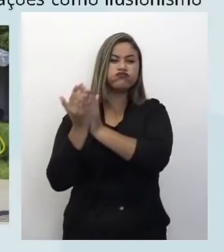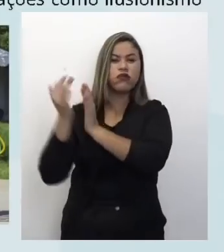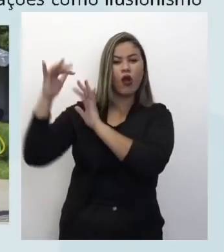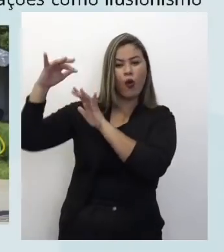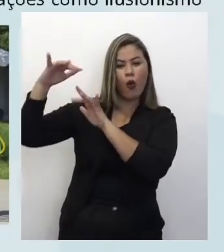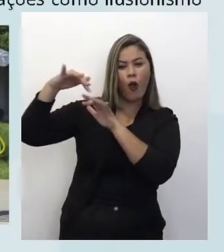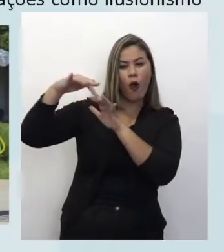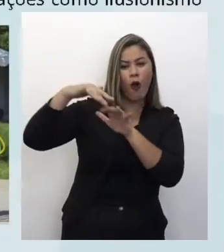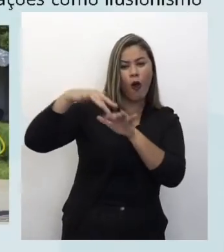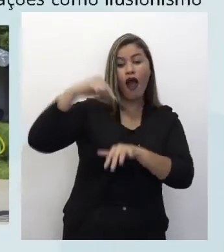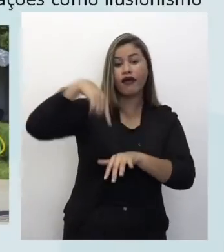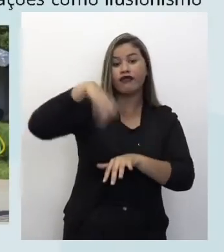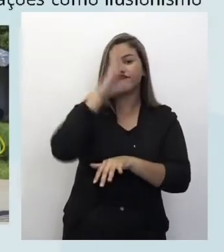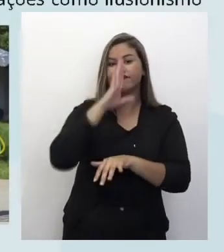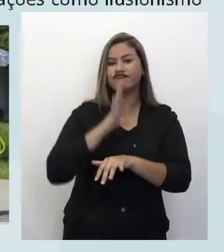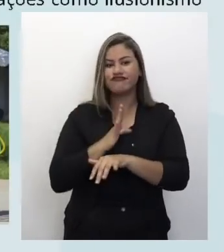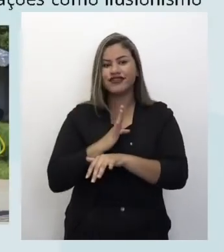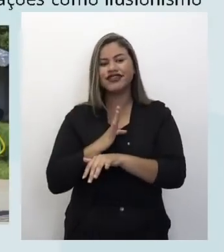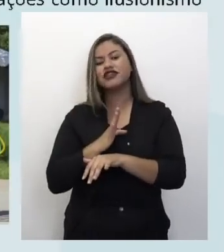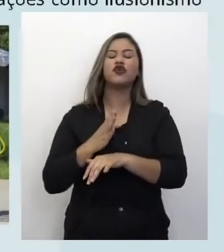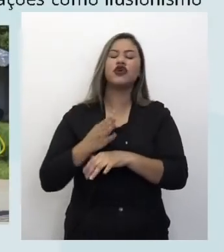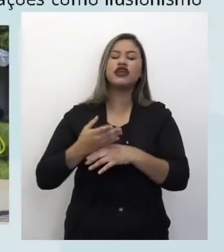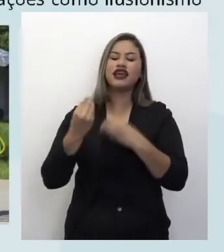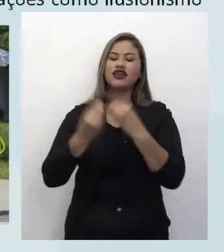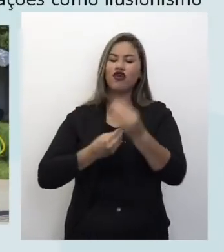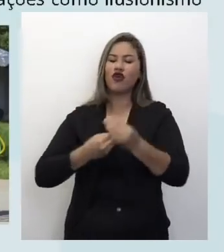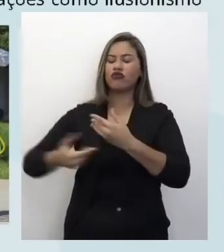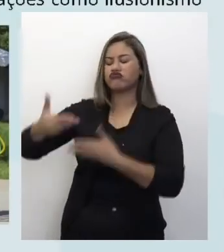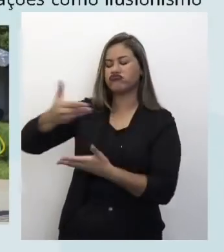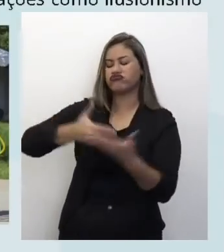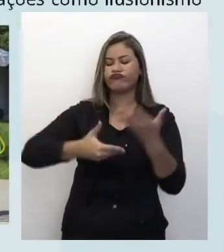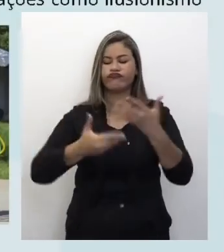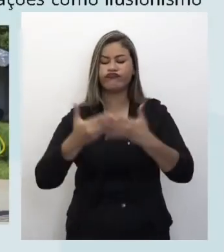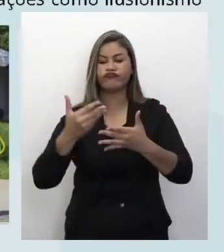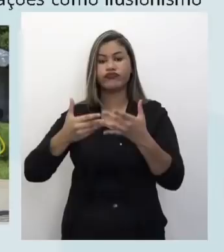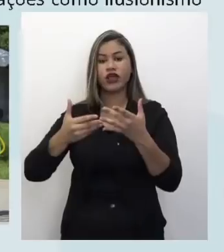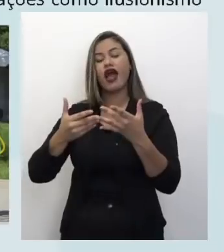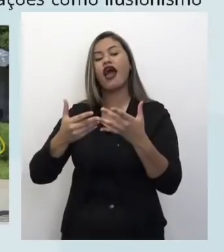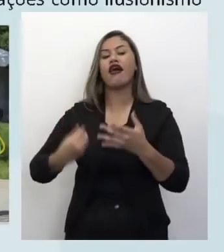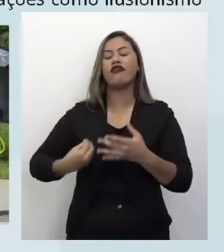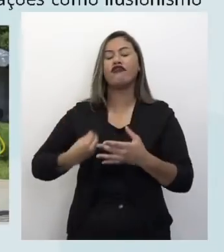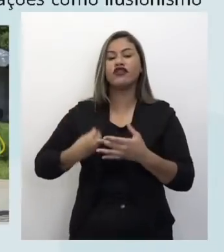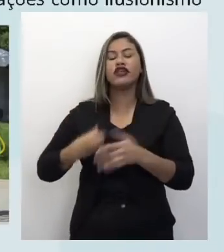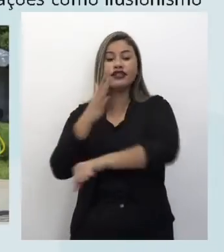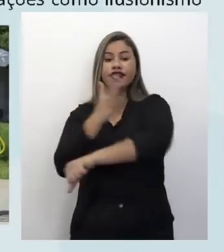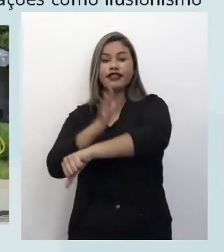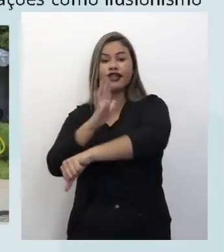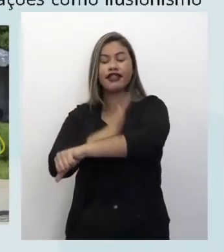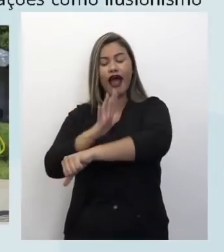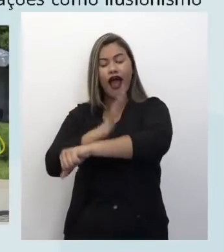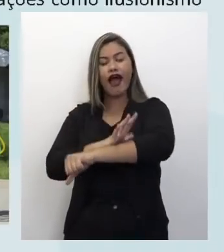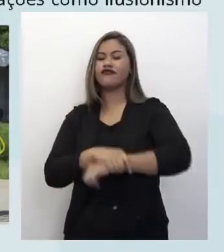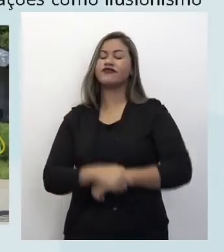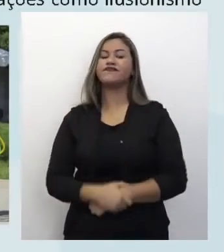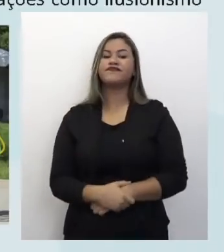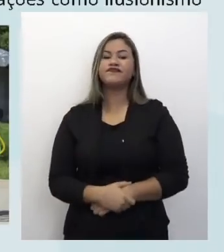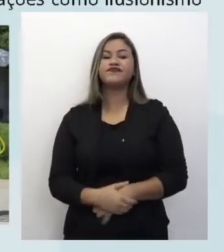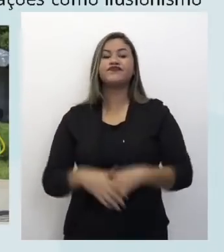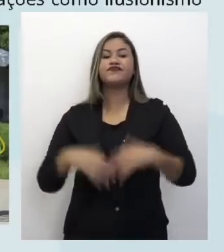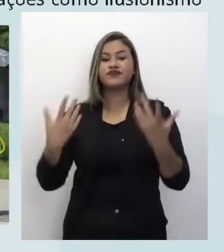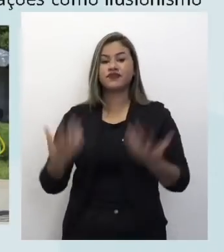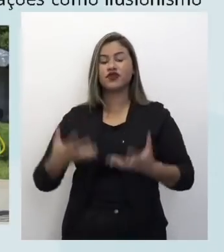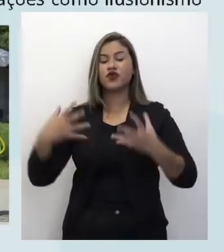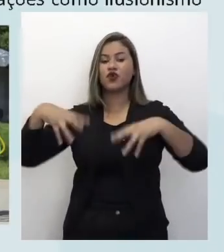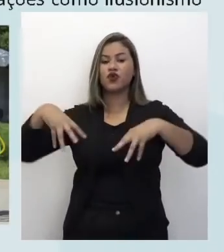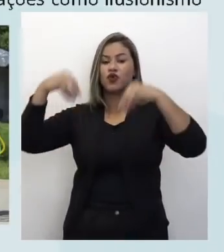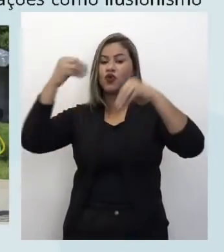reuniam, compartilhavam a vida coletiva e treinavam suas habilidades circenses. O circo brasileiro está relacionado às comunidades